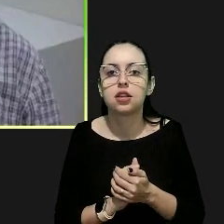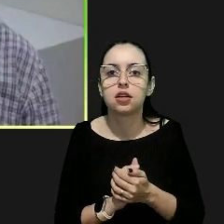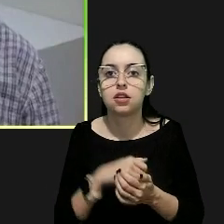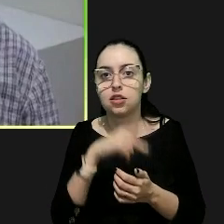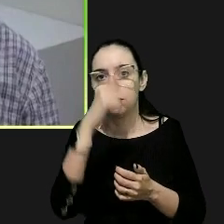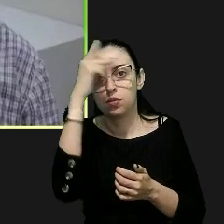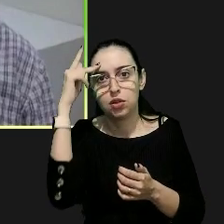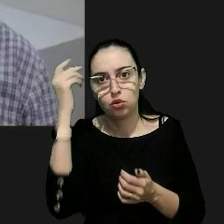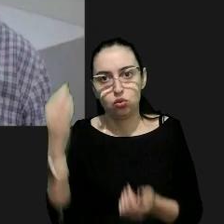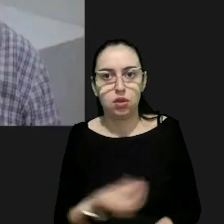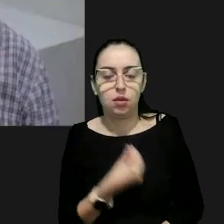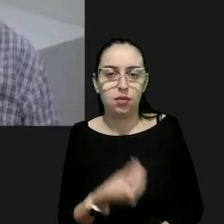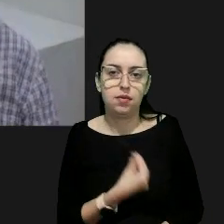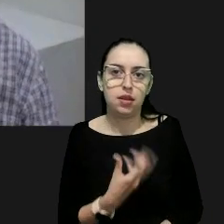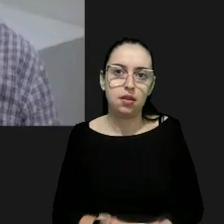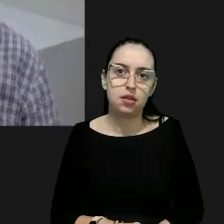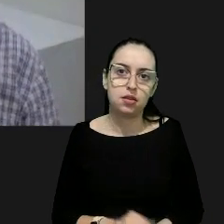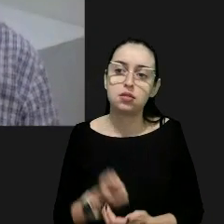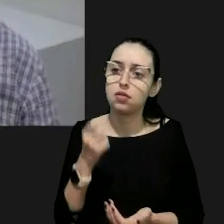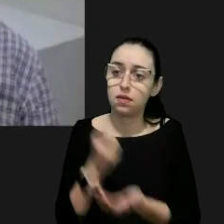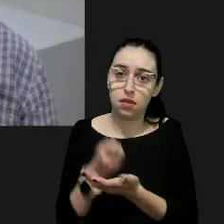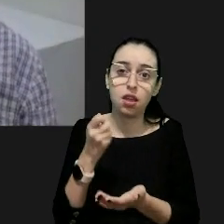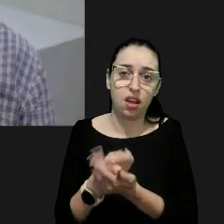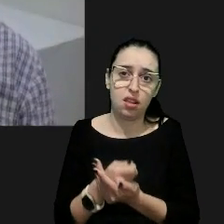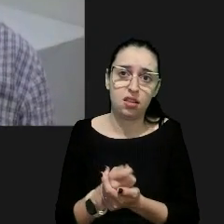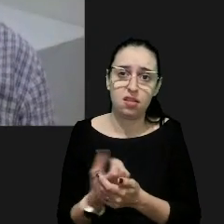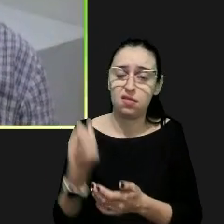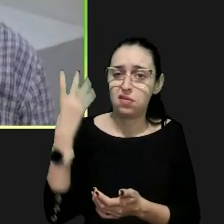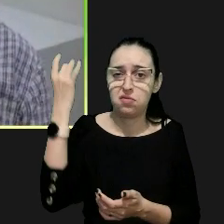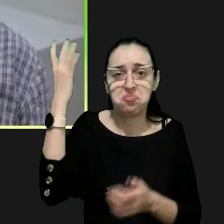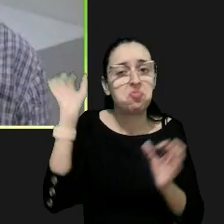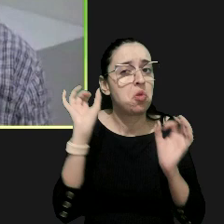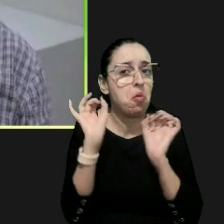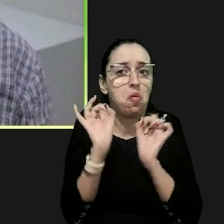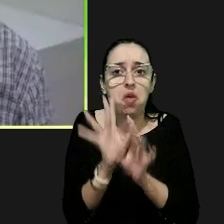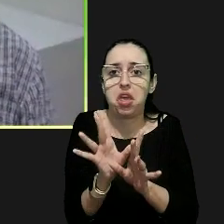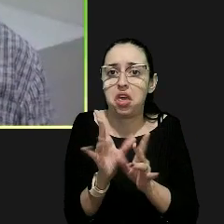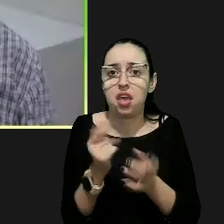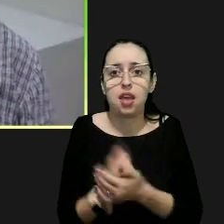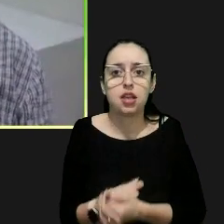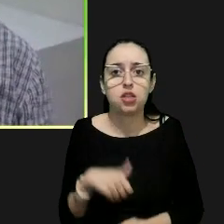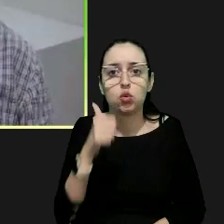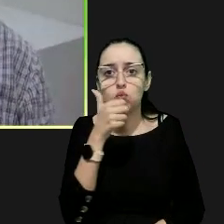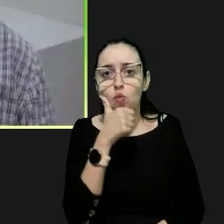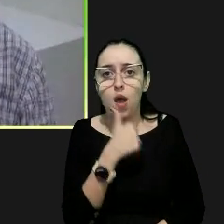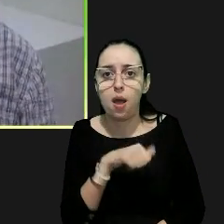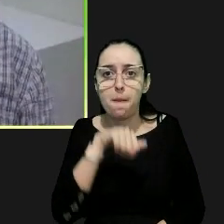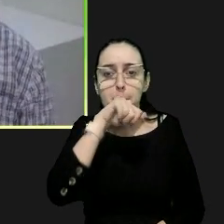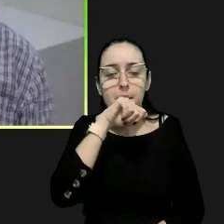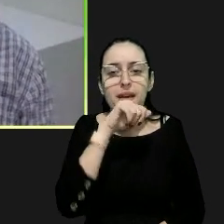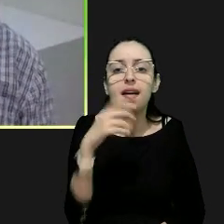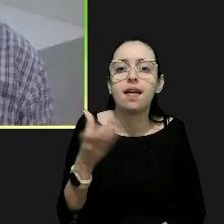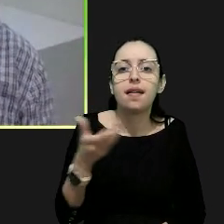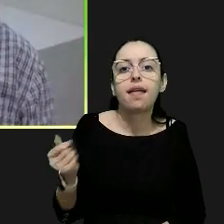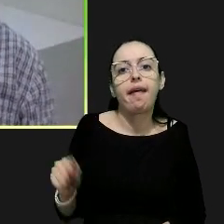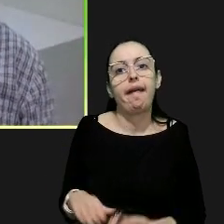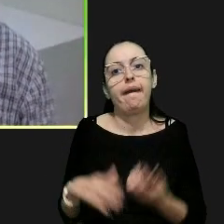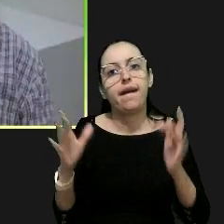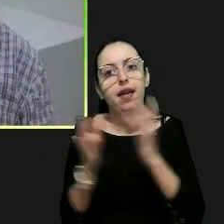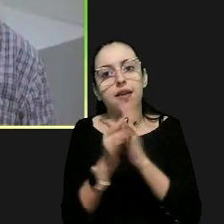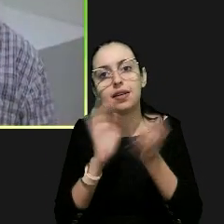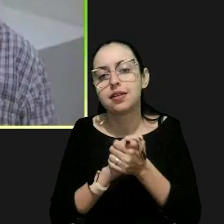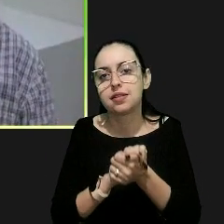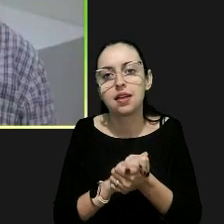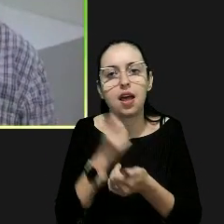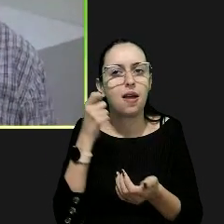pessoa viva. Eu Lógico, não sabia disso. Se o seu pai quer vender tudo que tem e viajar, beleza. Se a tua mãe quer